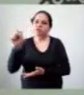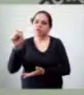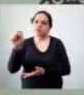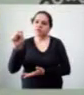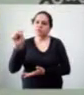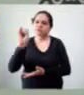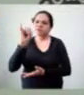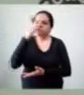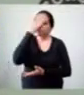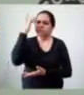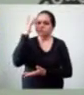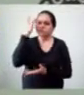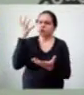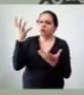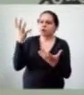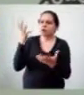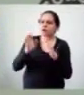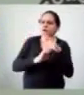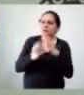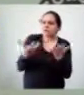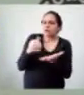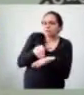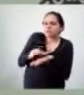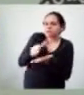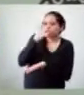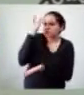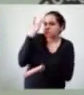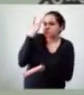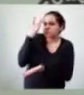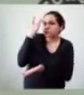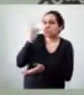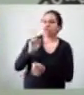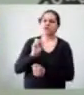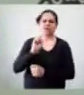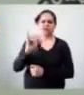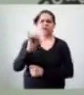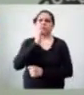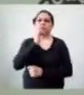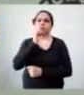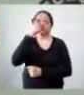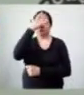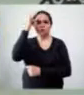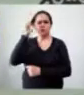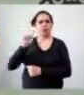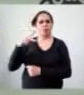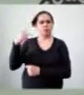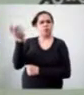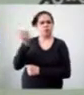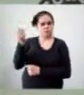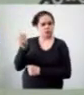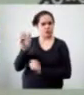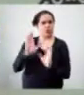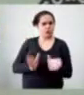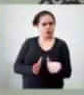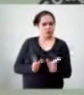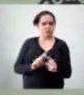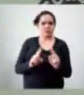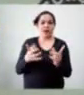despedi-lo, de romper o vínculo com ele. E ainda assim, mantido o vínculo, a partir da